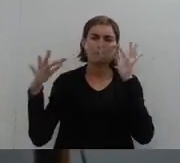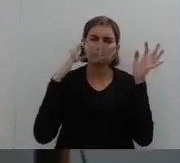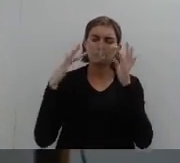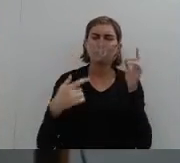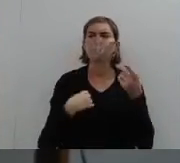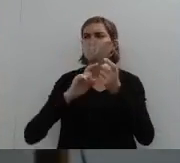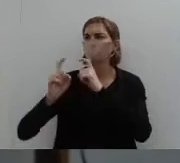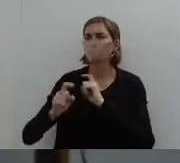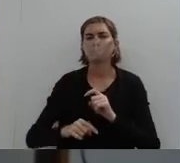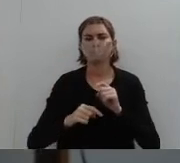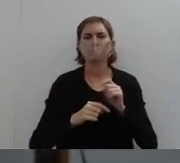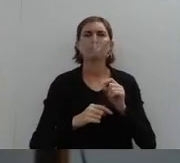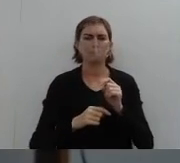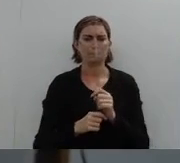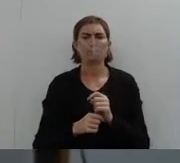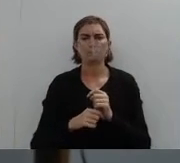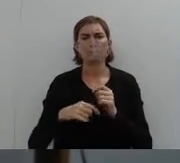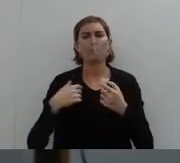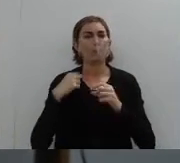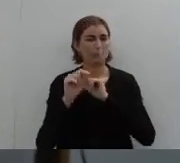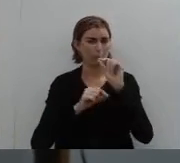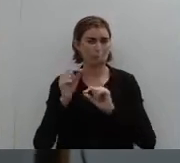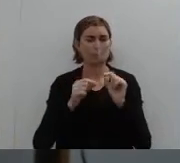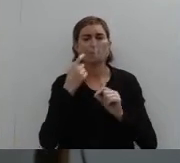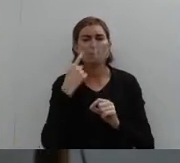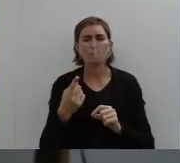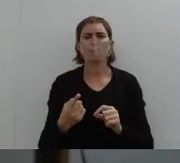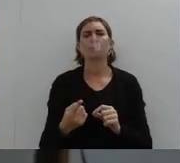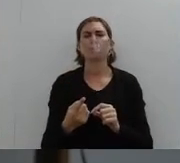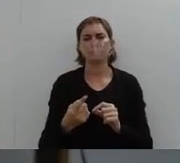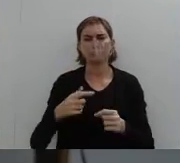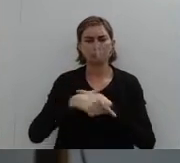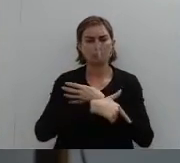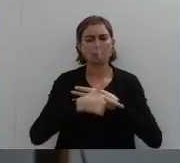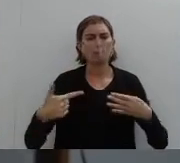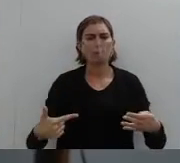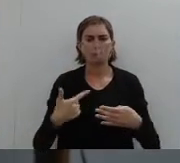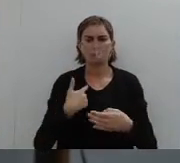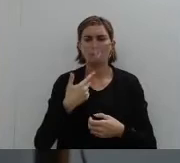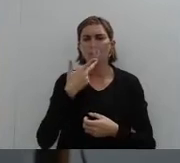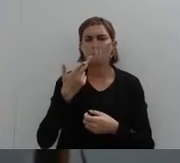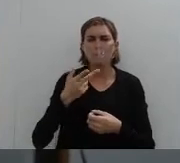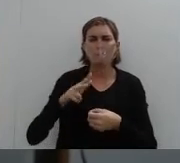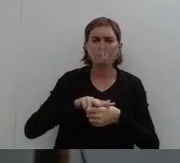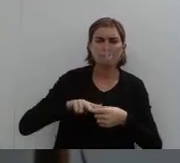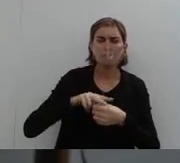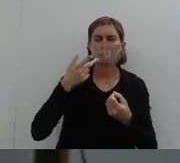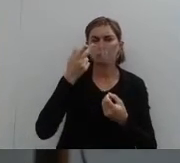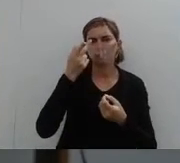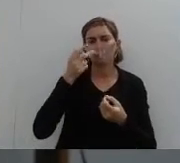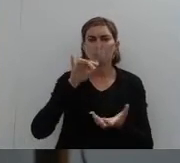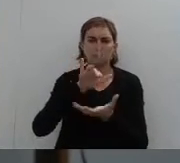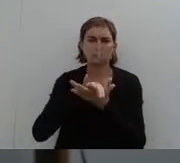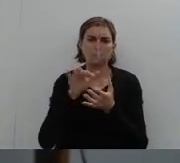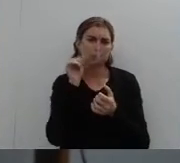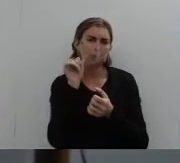os princípios morais. Vamos dar um exemplo? O princípio moral que diz que virgindade é uma coisa importante